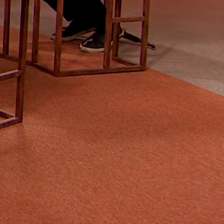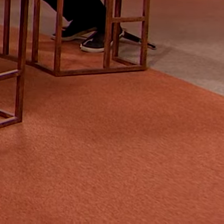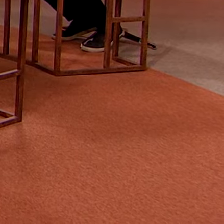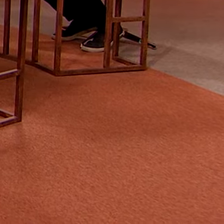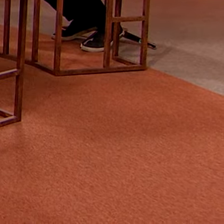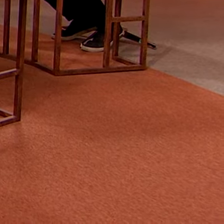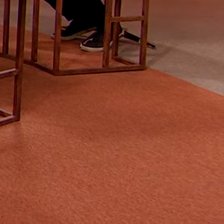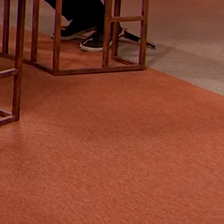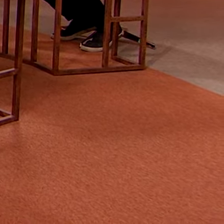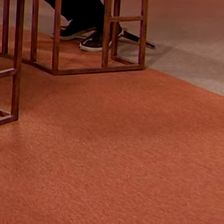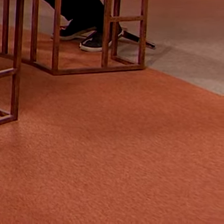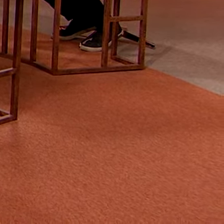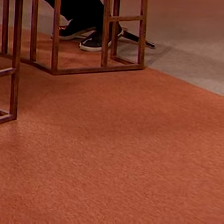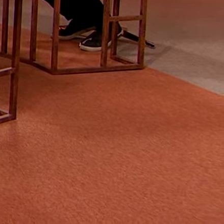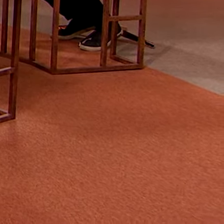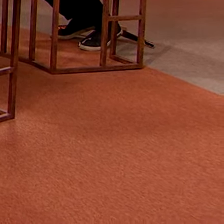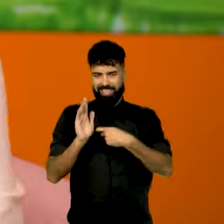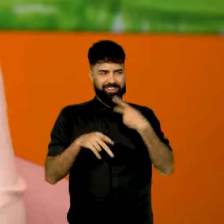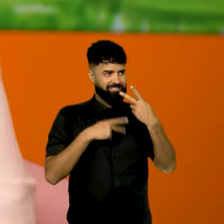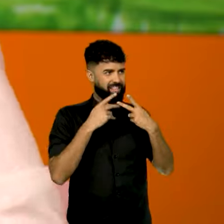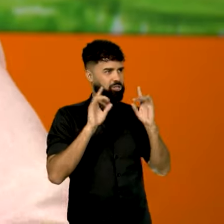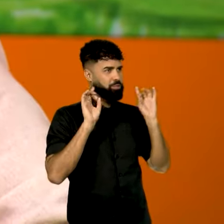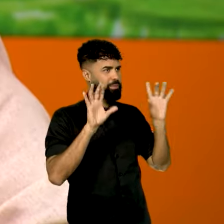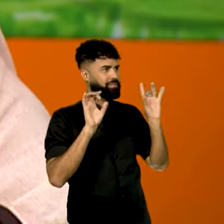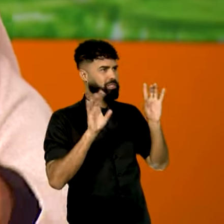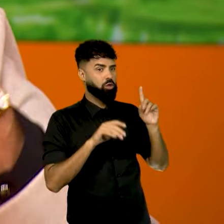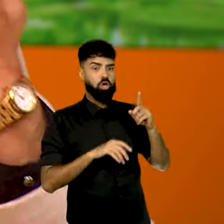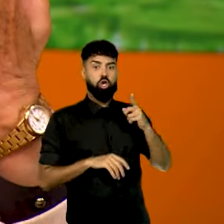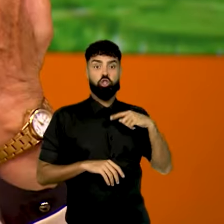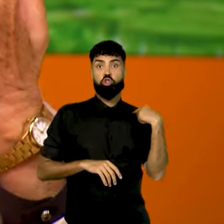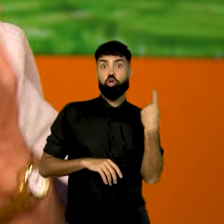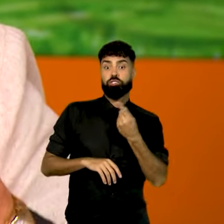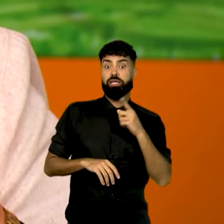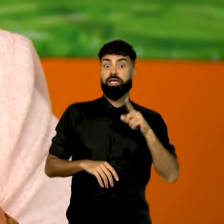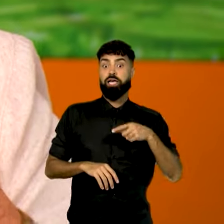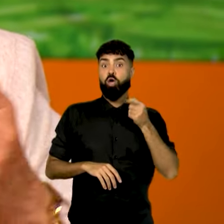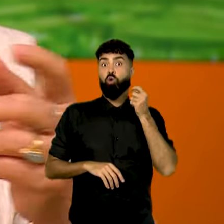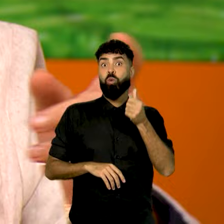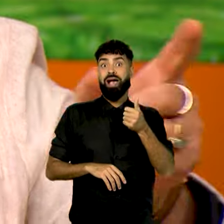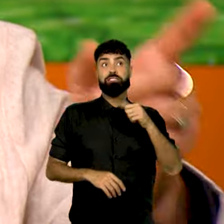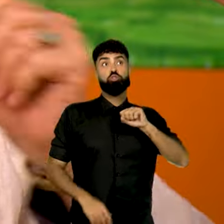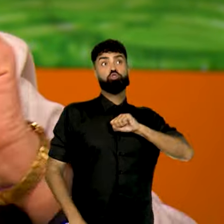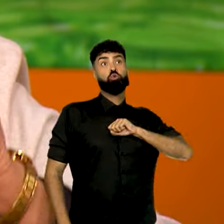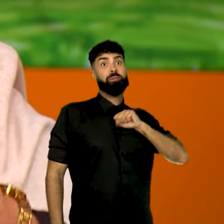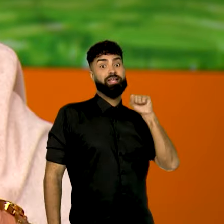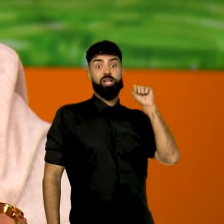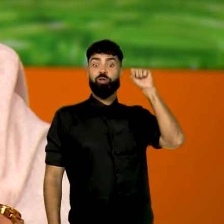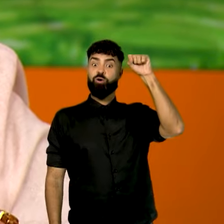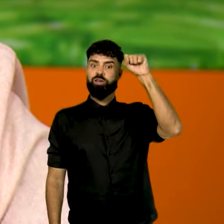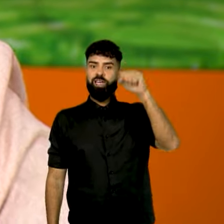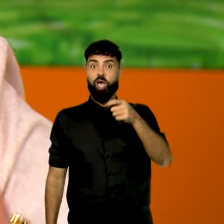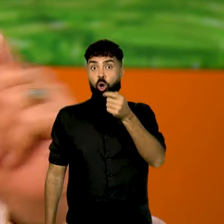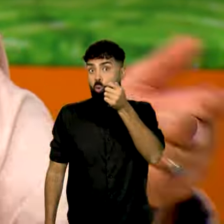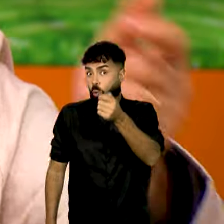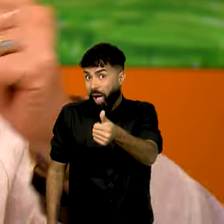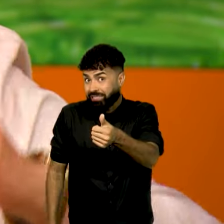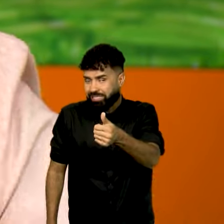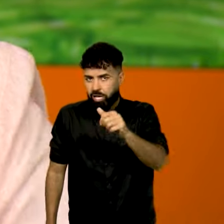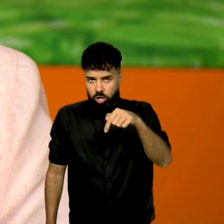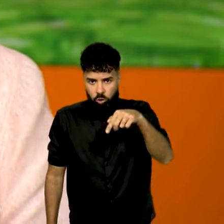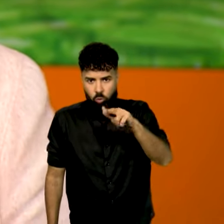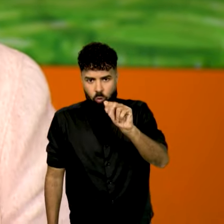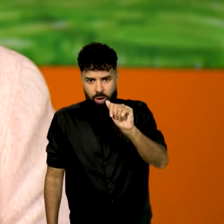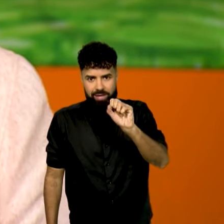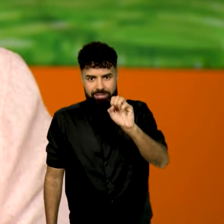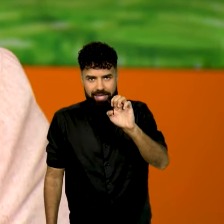na letra que você fala do especial, que você diz, somos quase super-heróis. Eu gostei do quase. Porque também